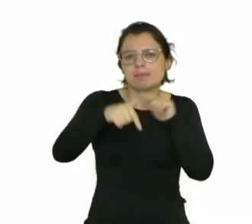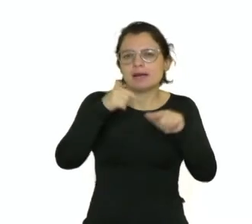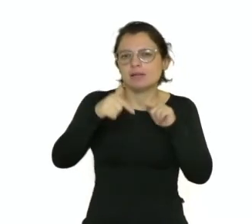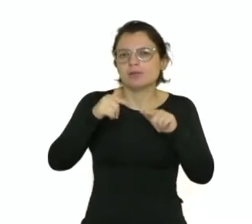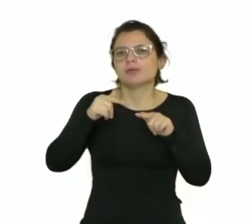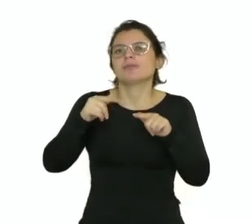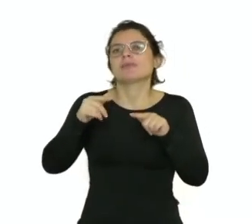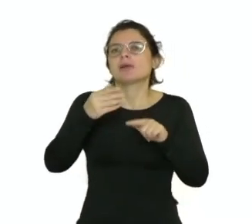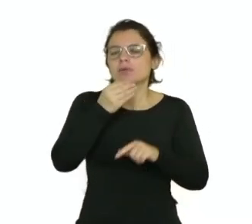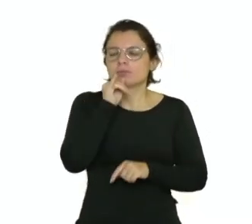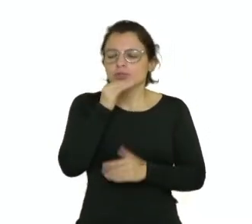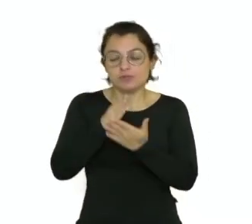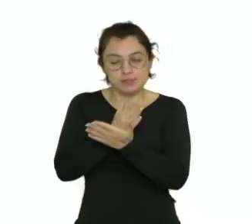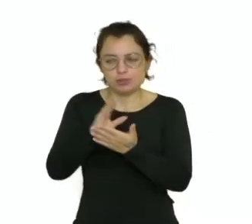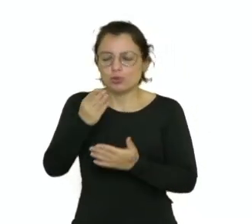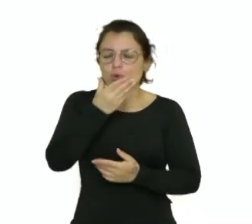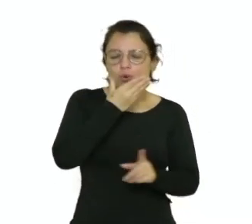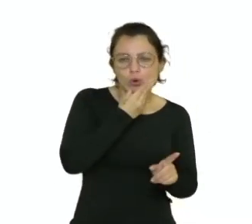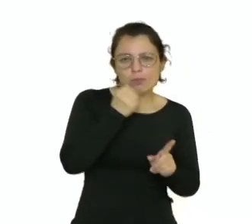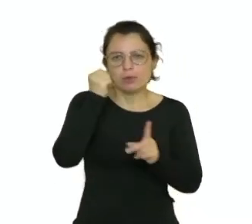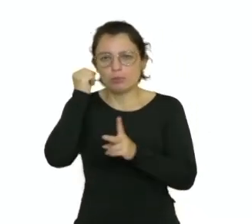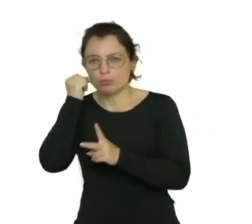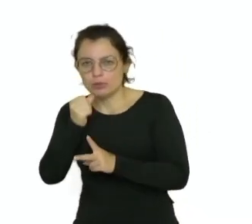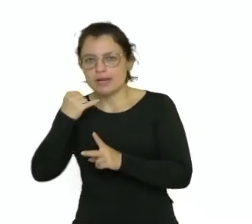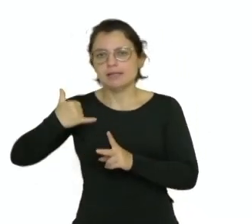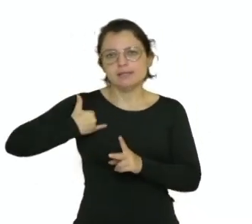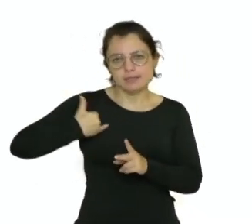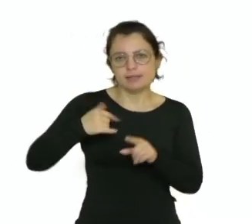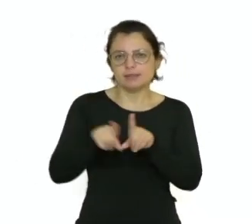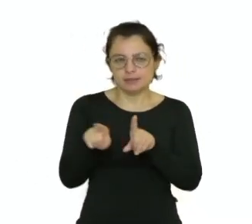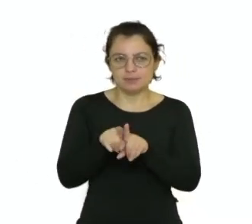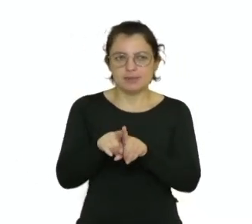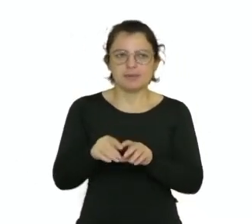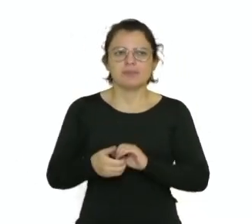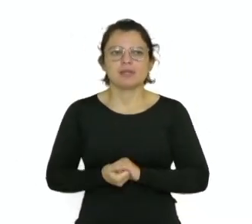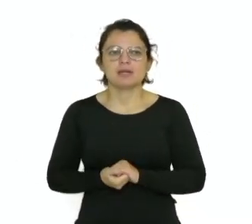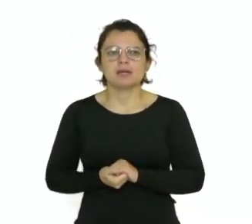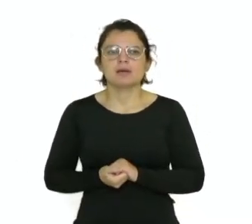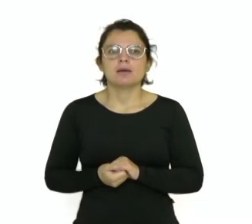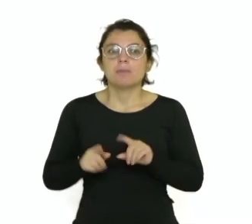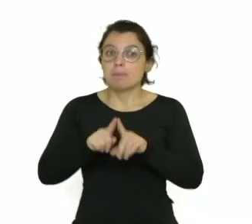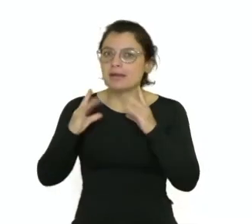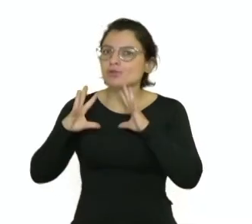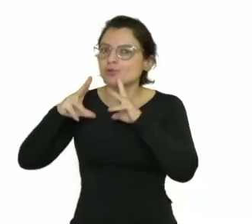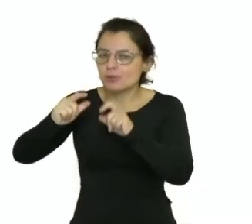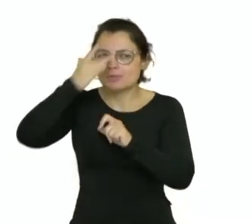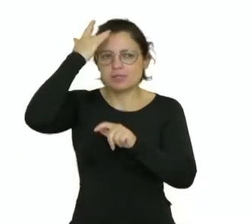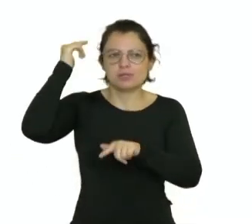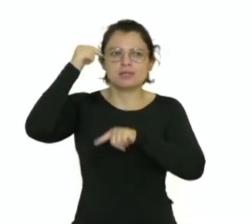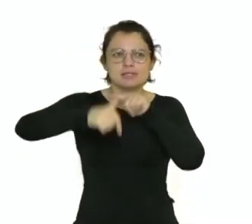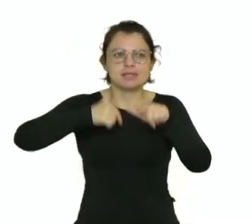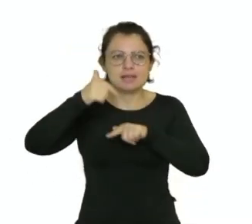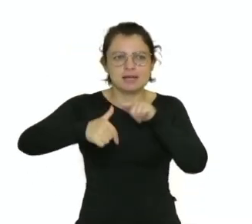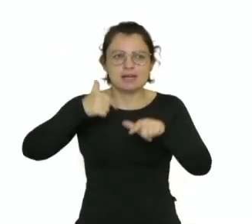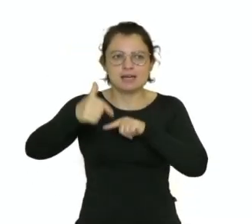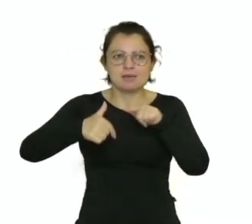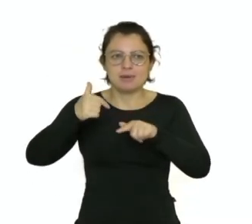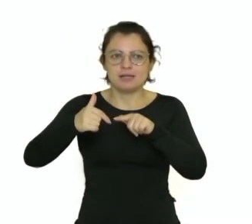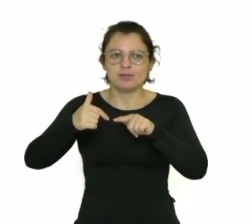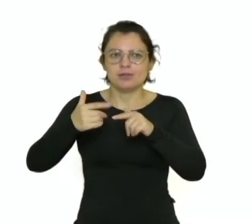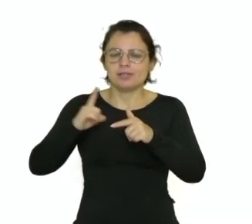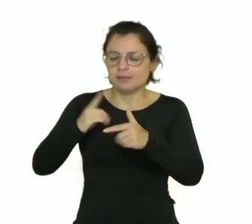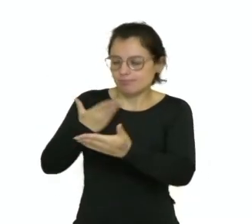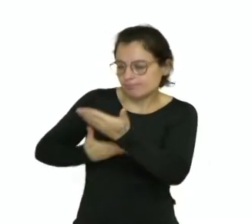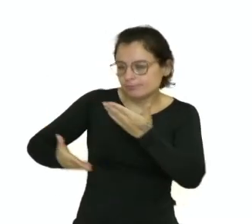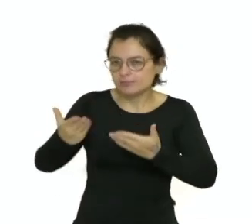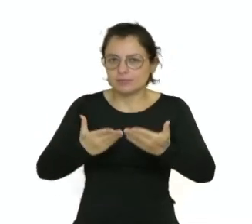todos têm acesso às mesmas condições e ao conhecimento necessários à sua realização pessoal e sobrevivência.